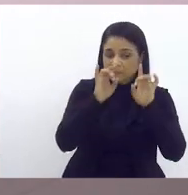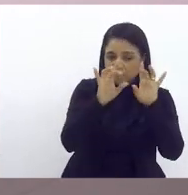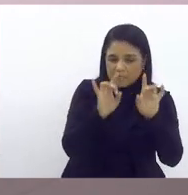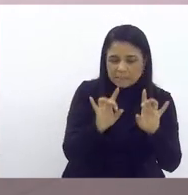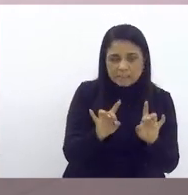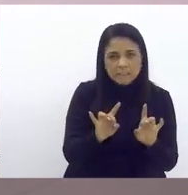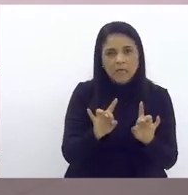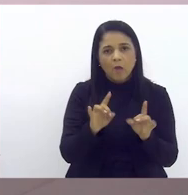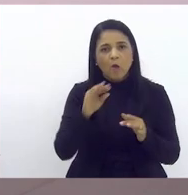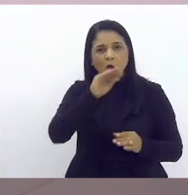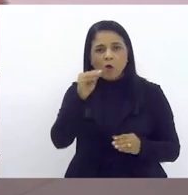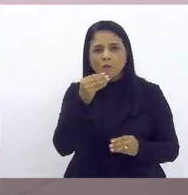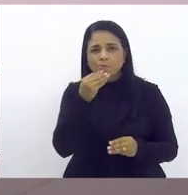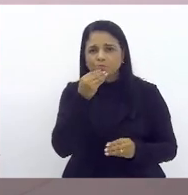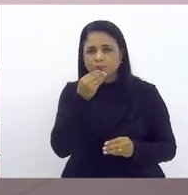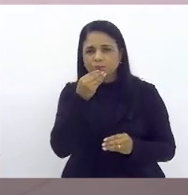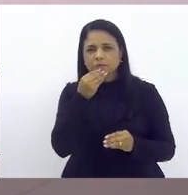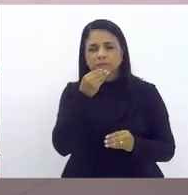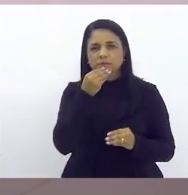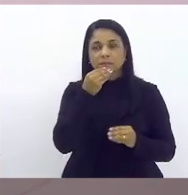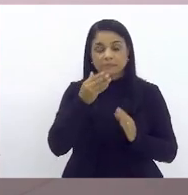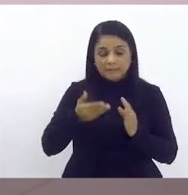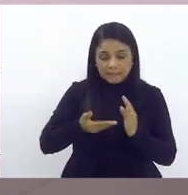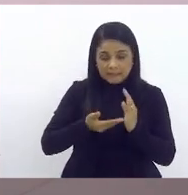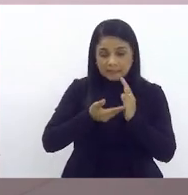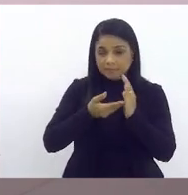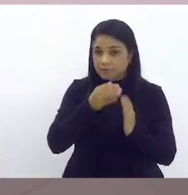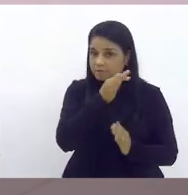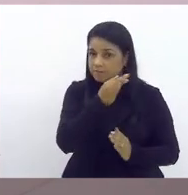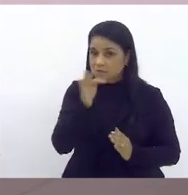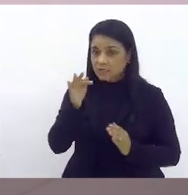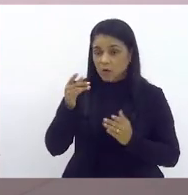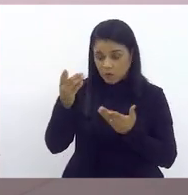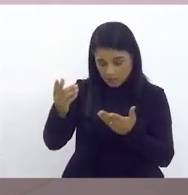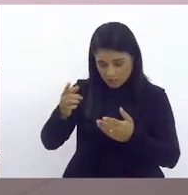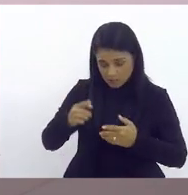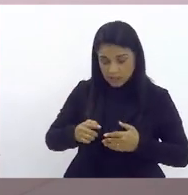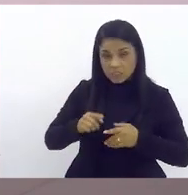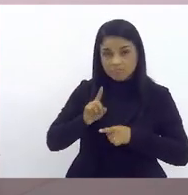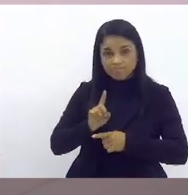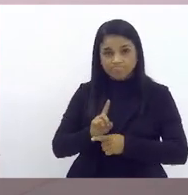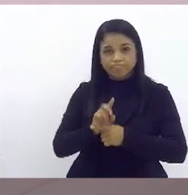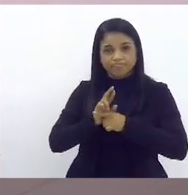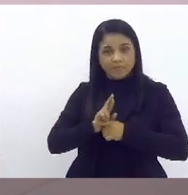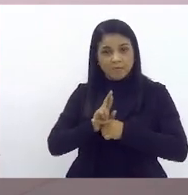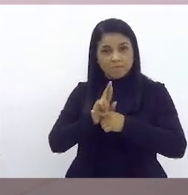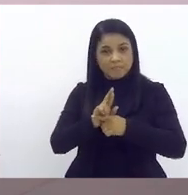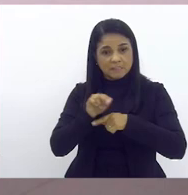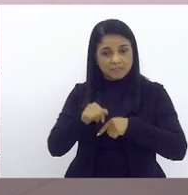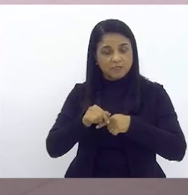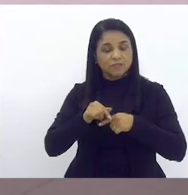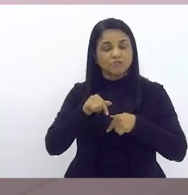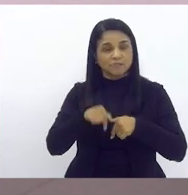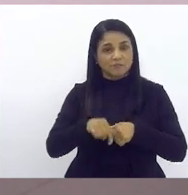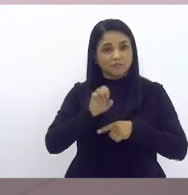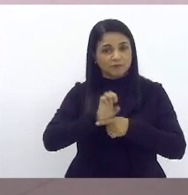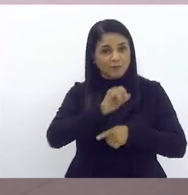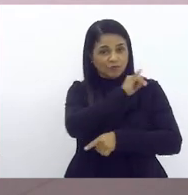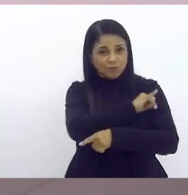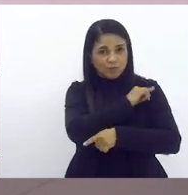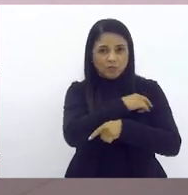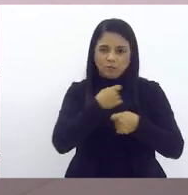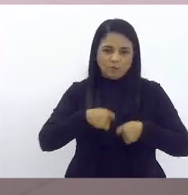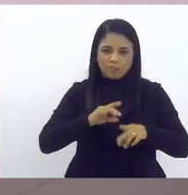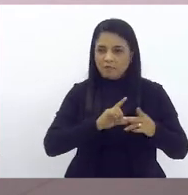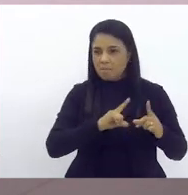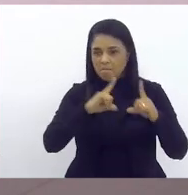gente ter a oportunidade, né, da Câmara Federal vir aqui ao Rio de Janeiro, né, a gente não ter que ir para Brasília, para justamente proporcionar